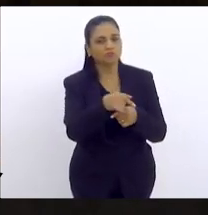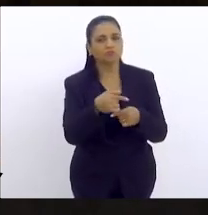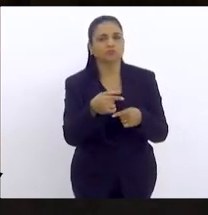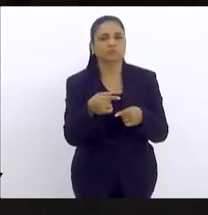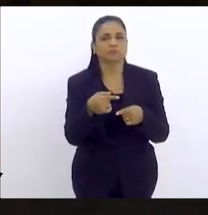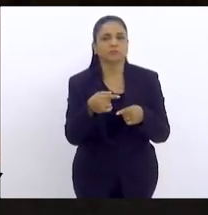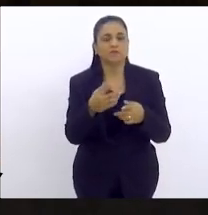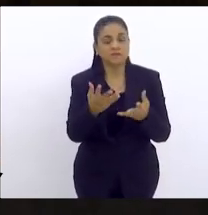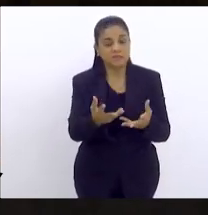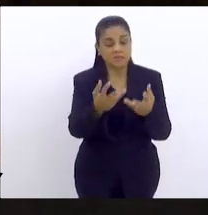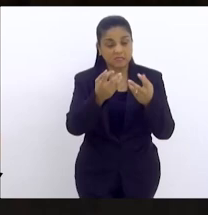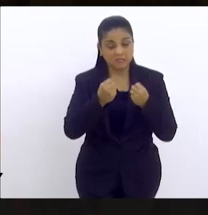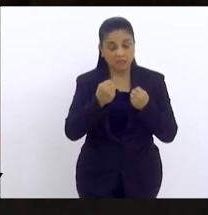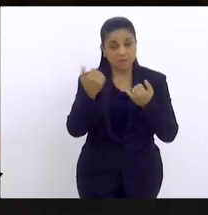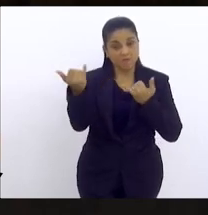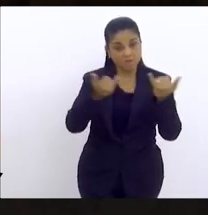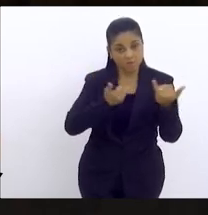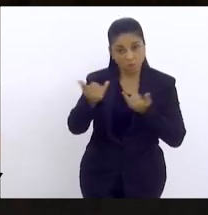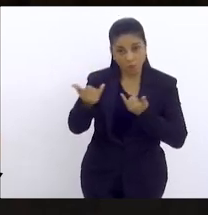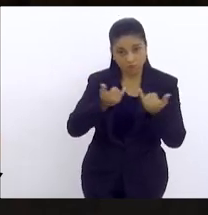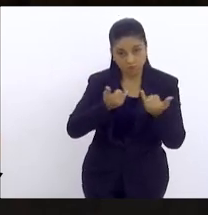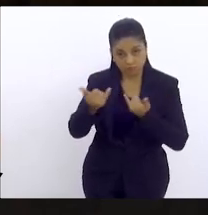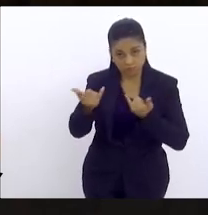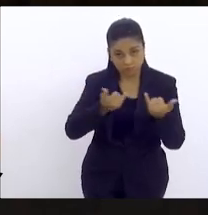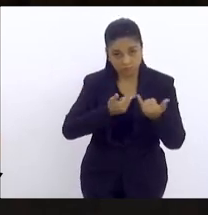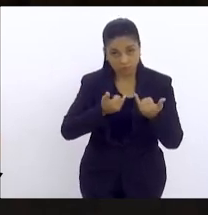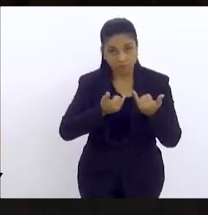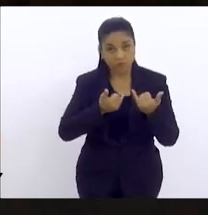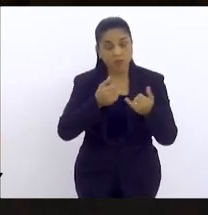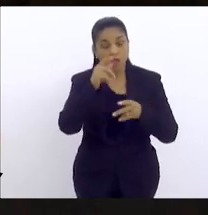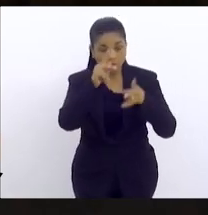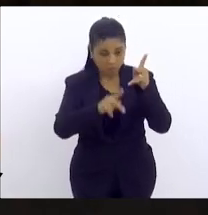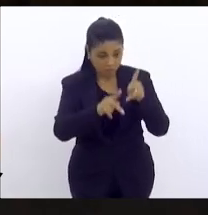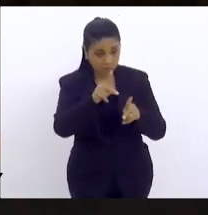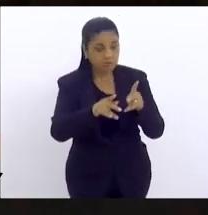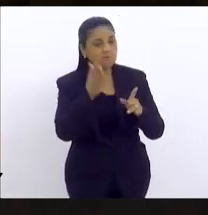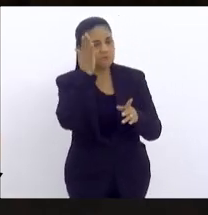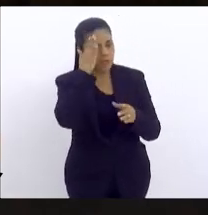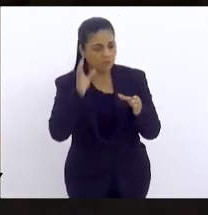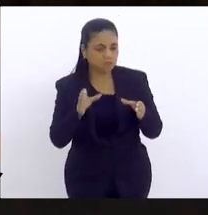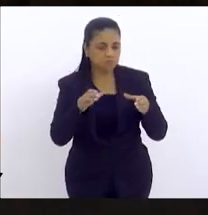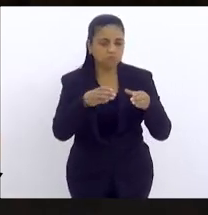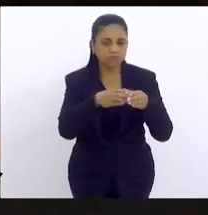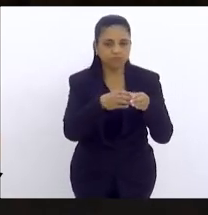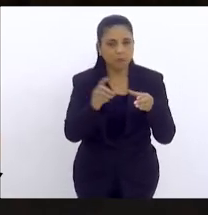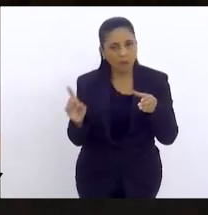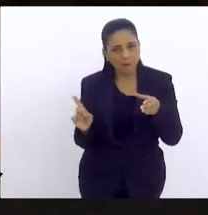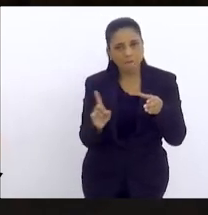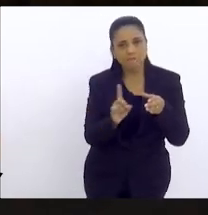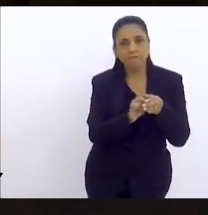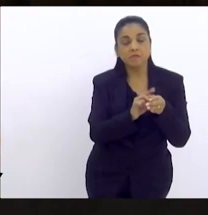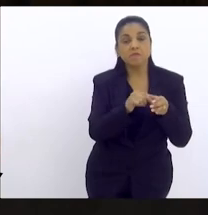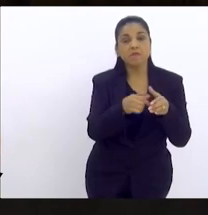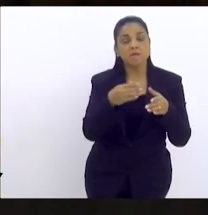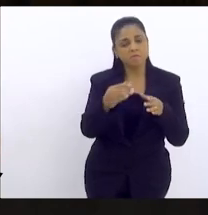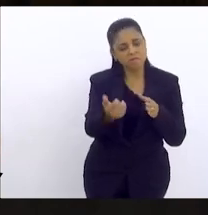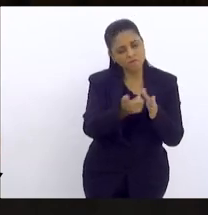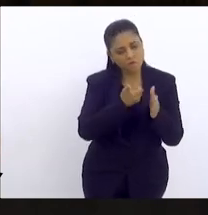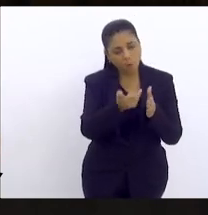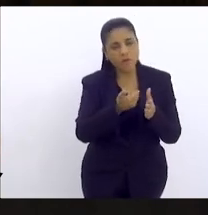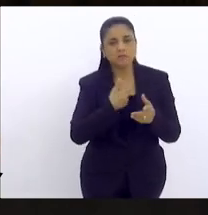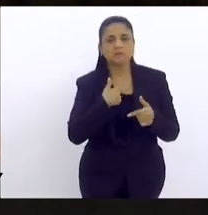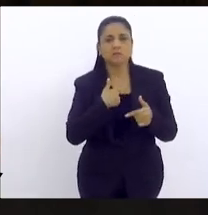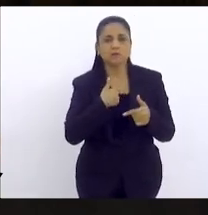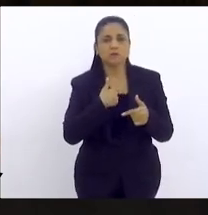gente recebe muita informação que a população sabe que a gente faz parte da comissão de segurança passa muita informação para gente aí